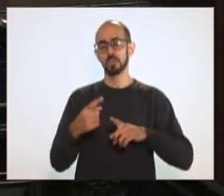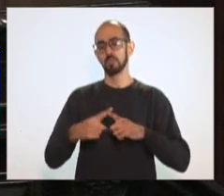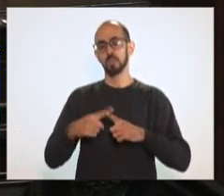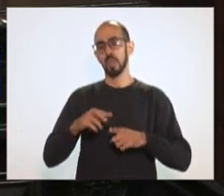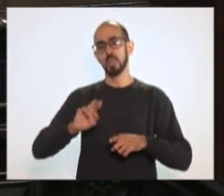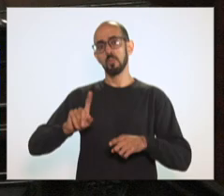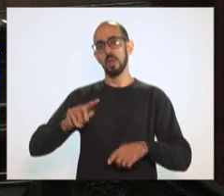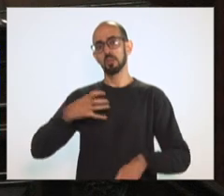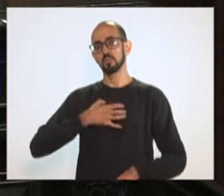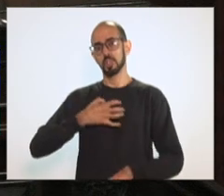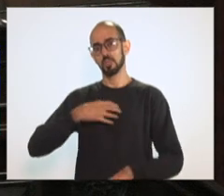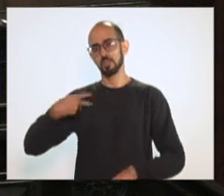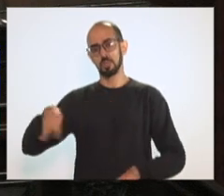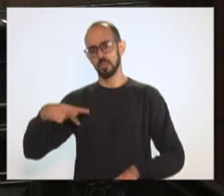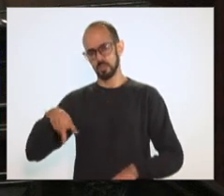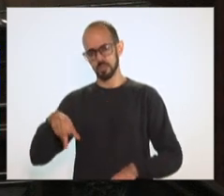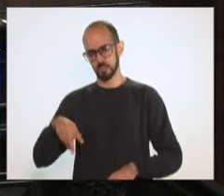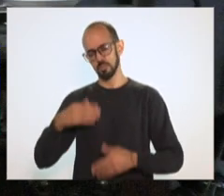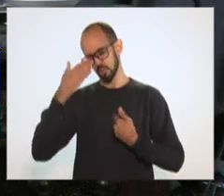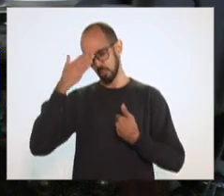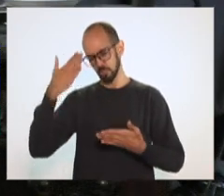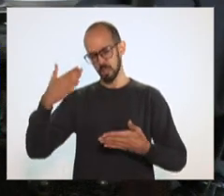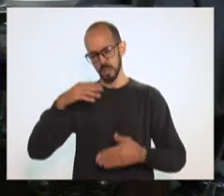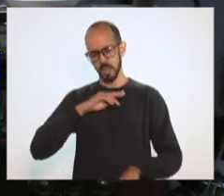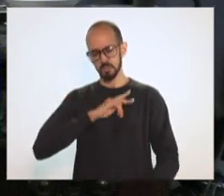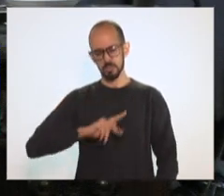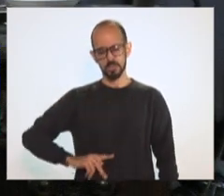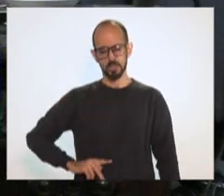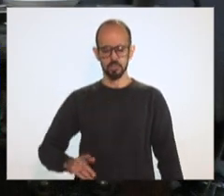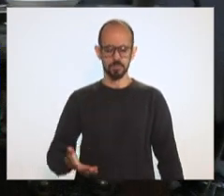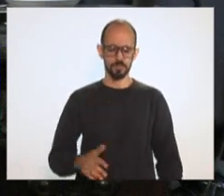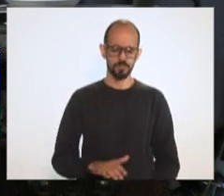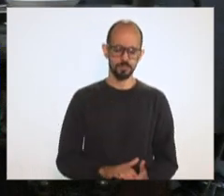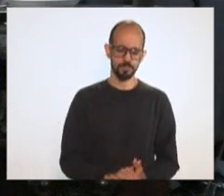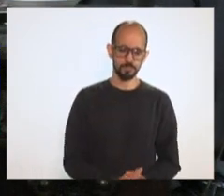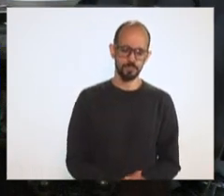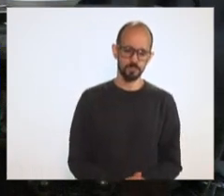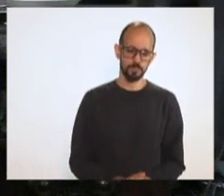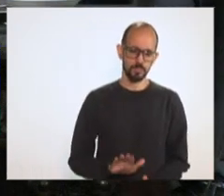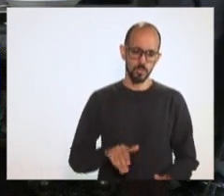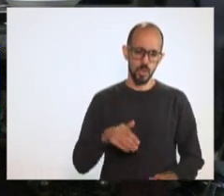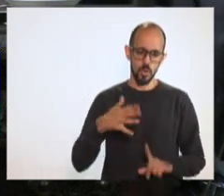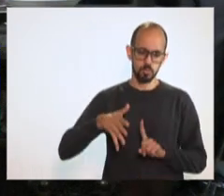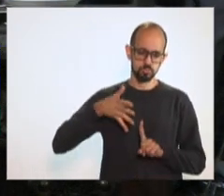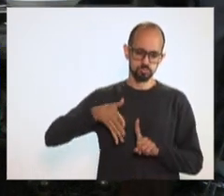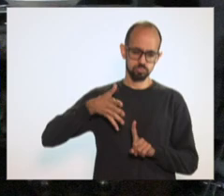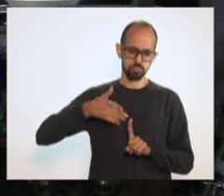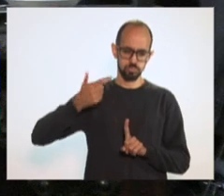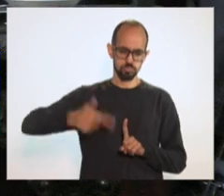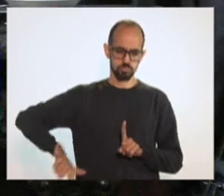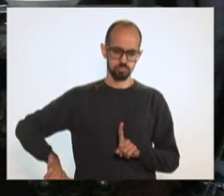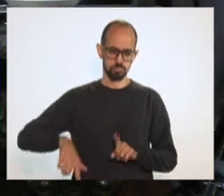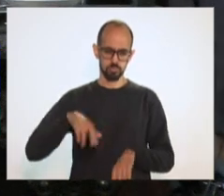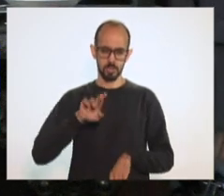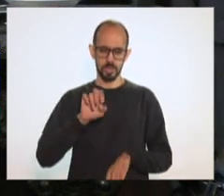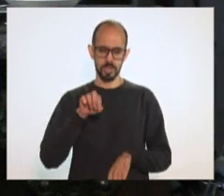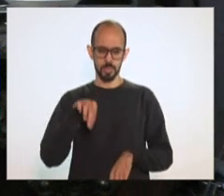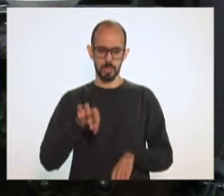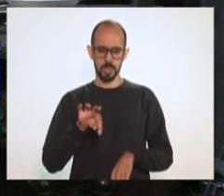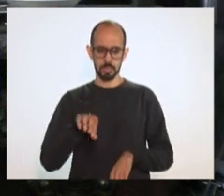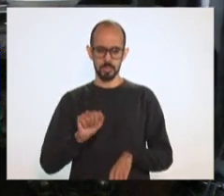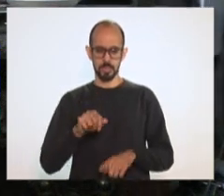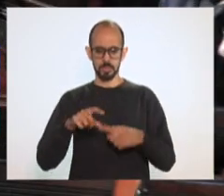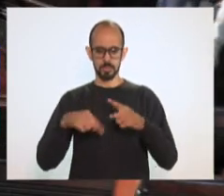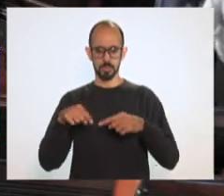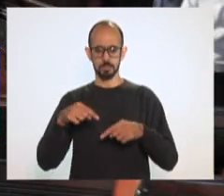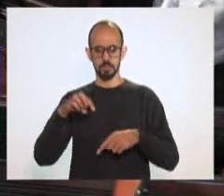que eles quiseram, que eles propuseram. Muito obrigado, senhor presidente. Próxima oradora escrita, deputada Renata e em seguida Márcia Pacheco.